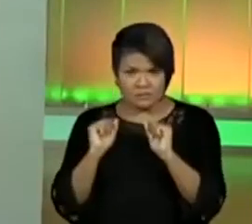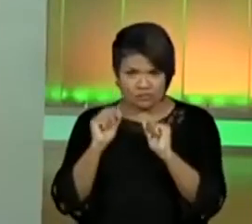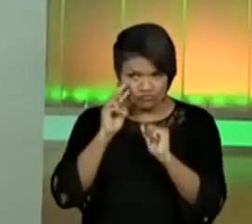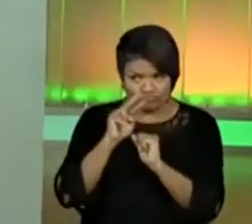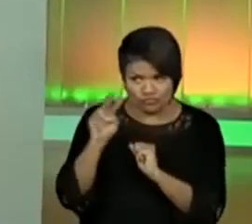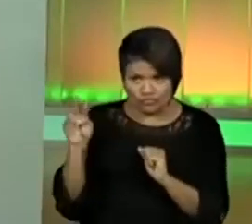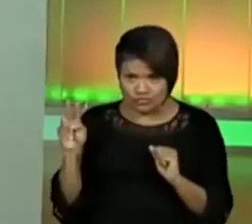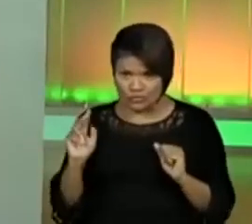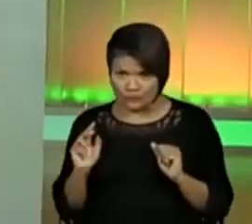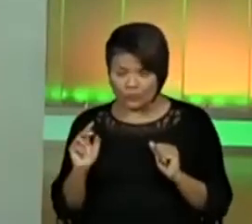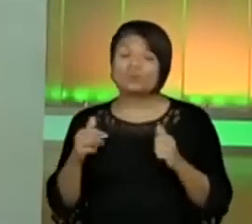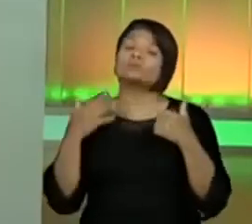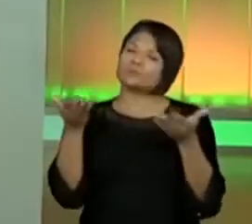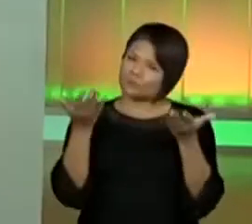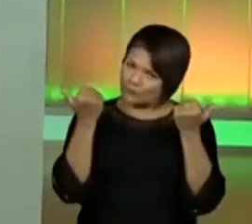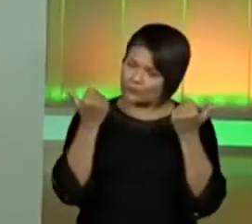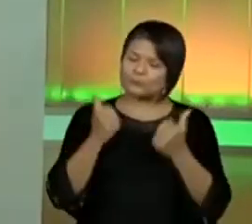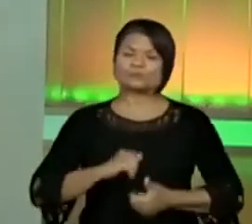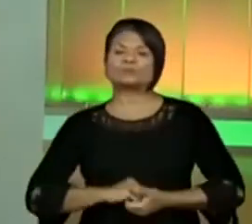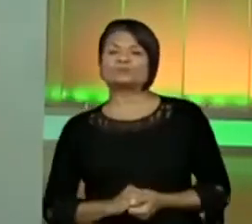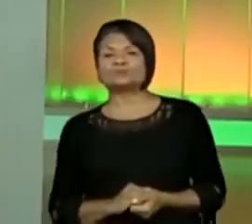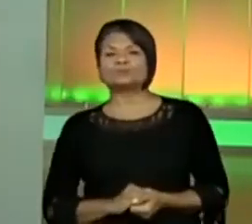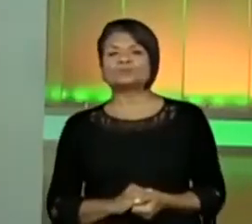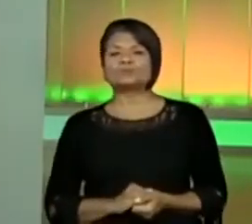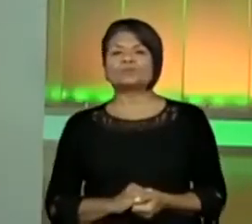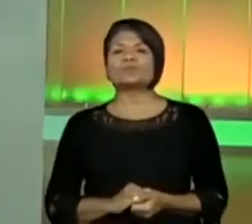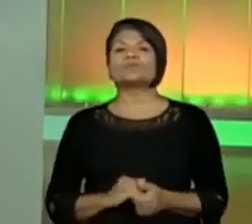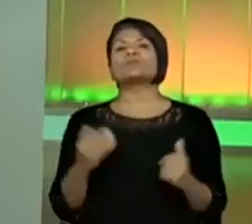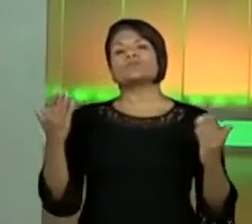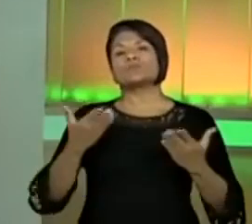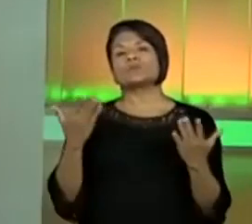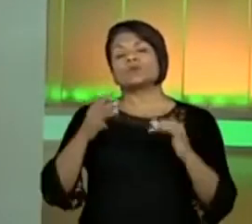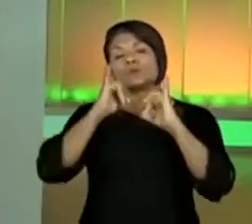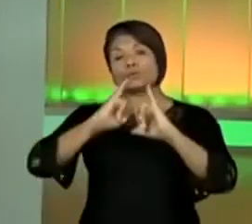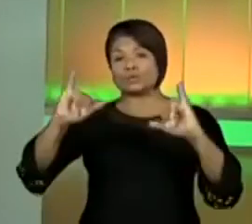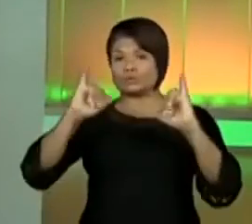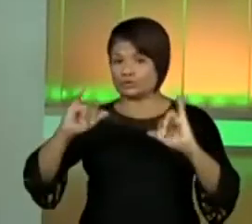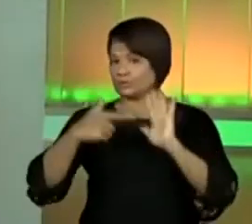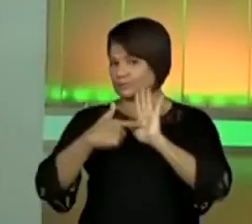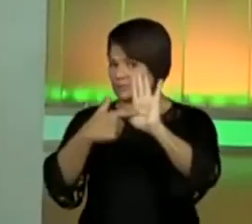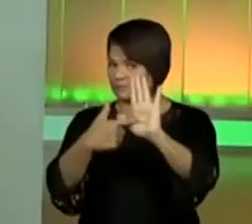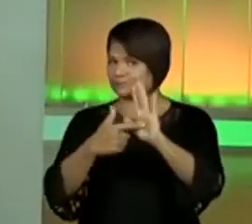texto? Então vamos lá? Então vamos lá para a nossa notícia.